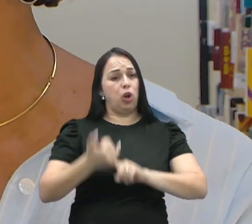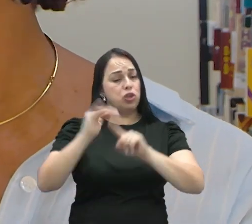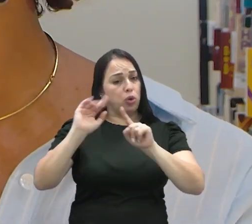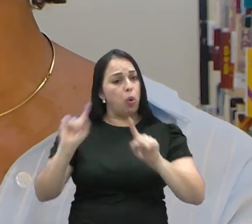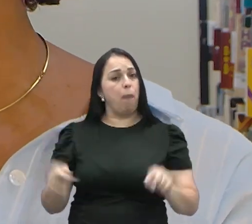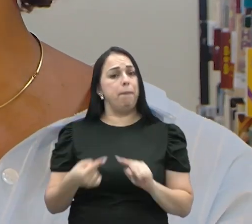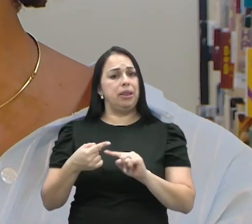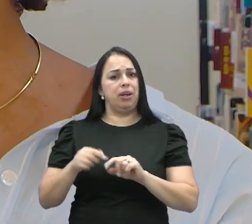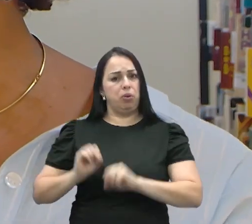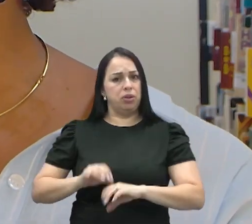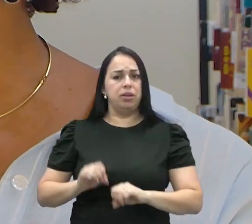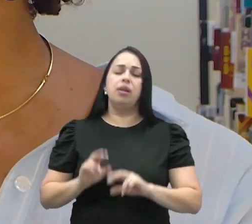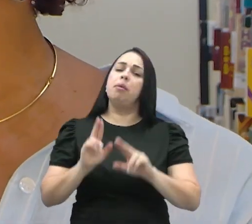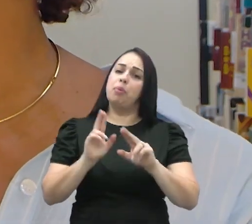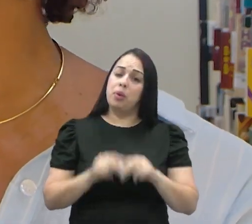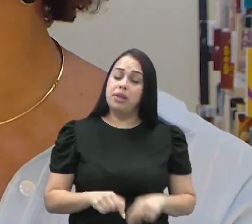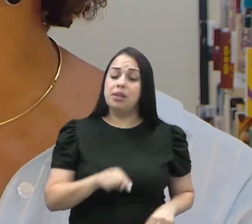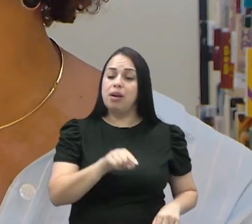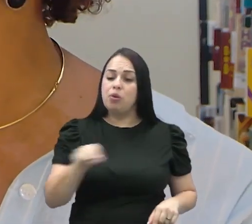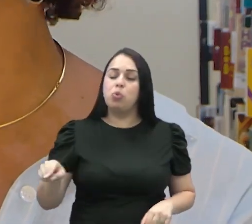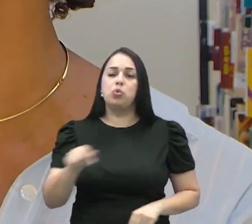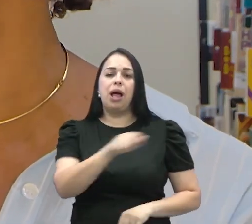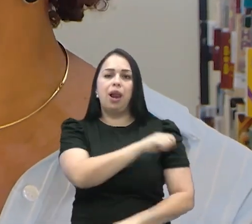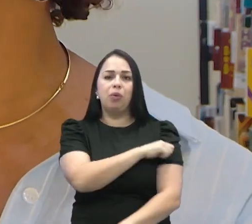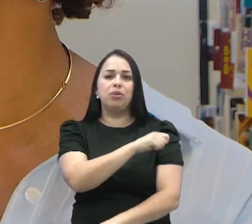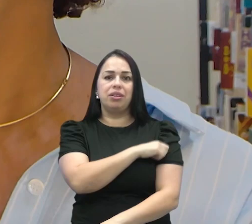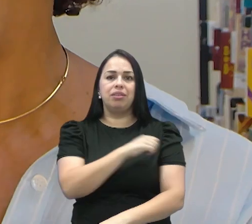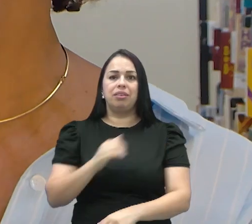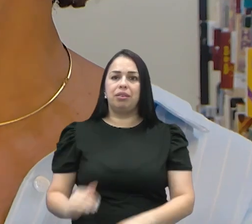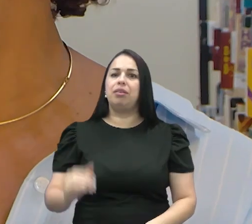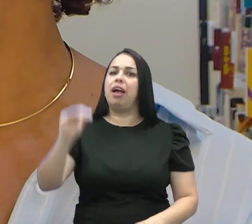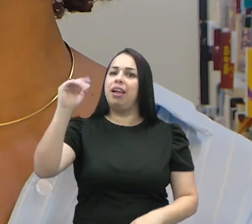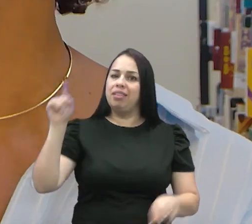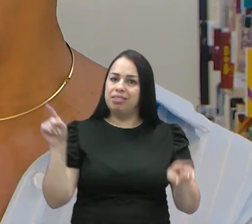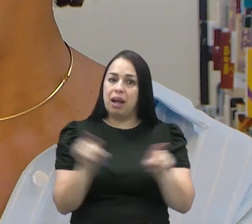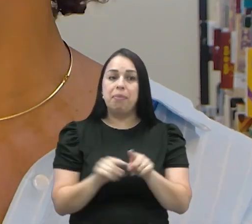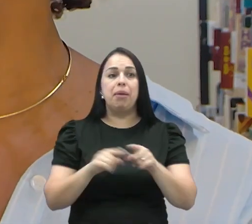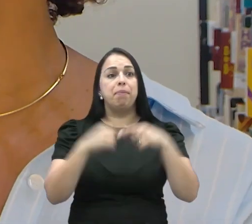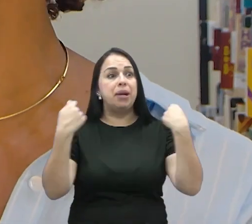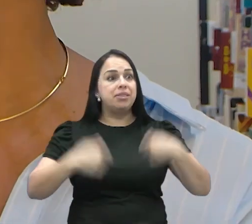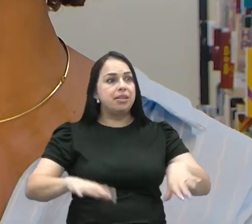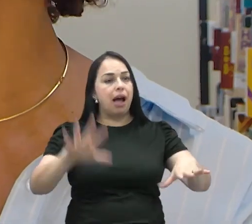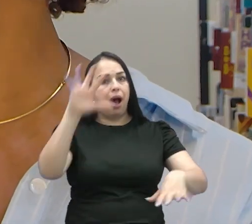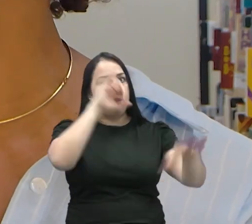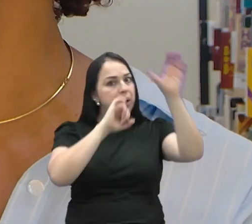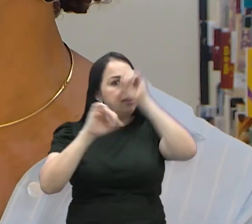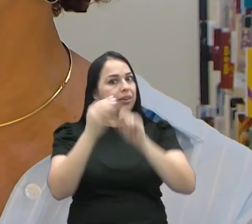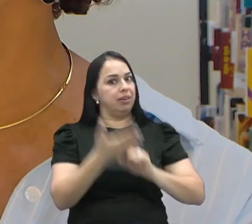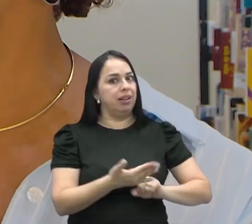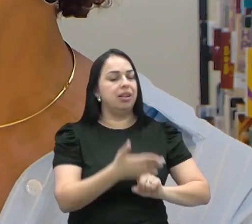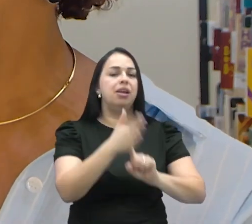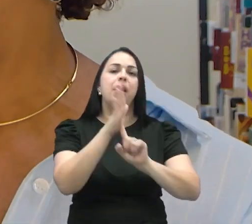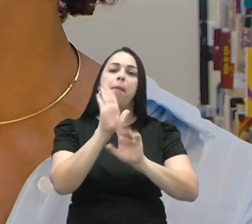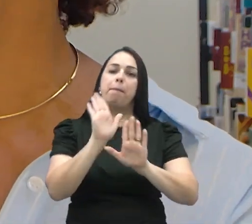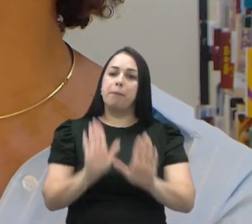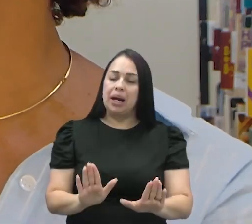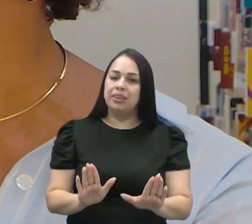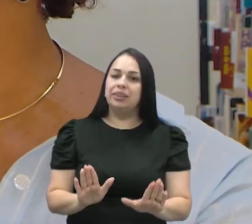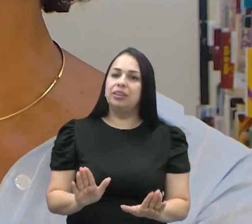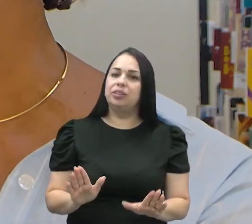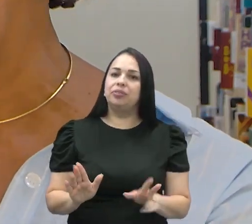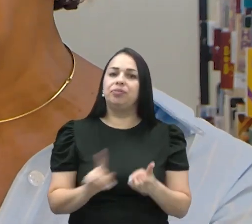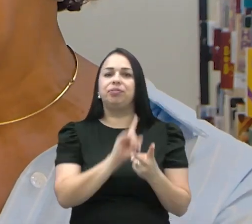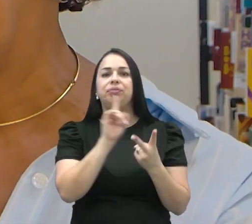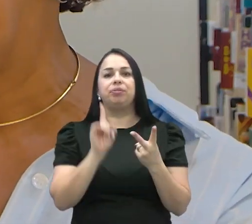tecnológica. Então, claro que é importante você preparar também esse jovem, a escola tem que estar também antenada com isso, mas cai